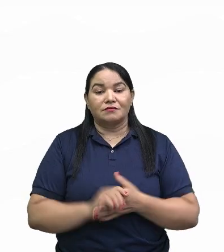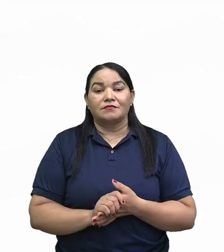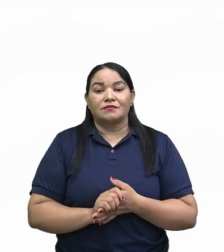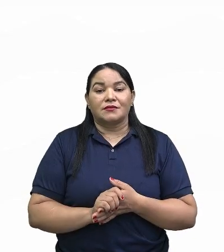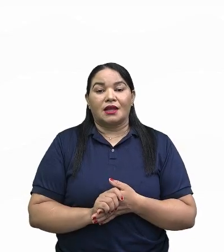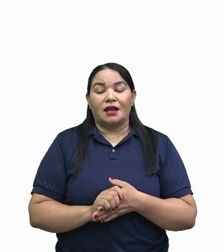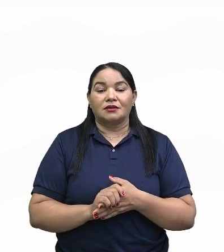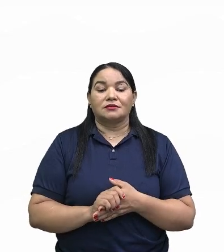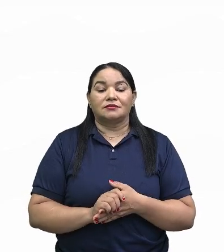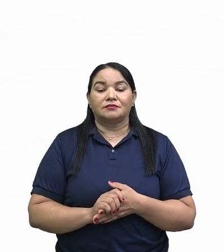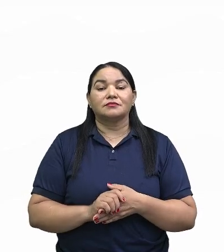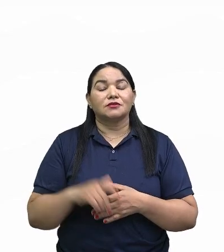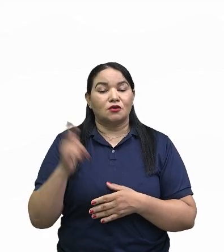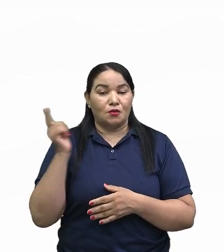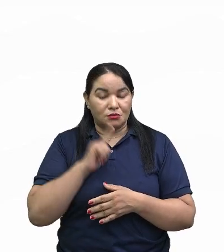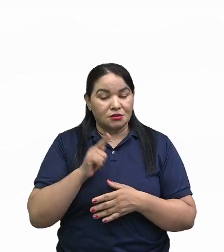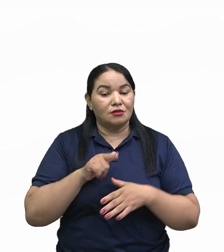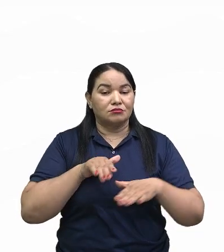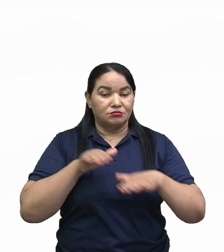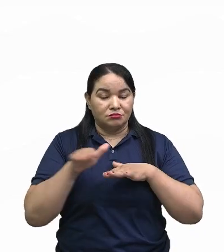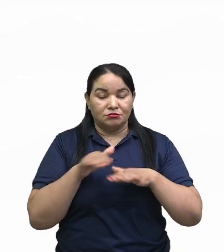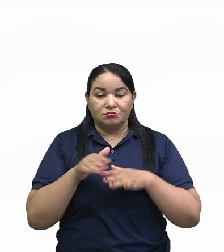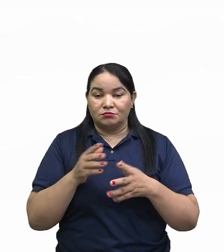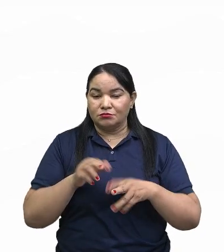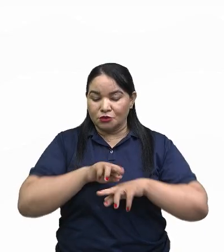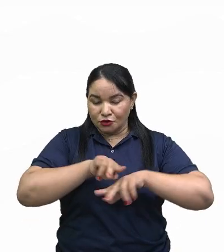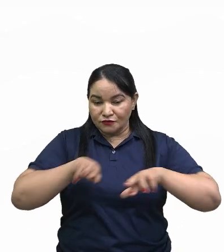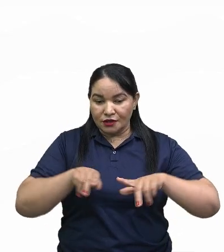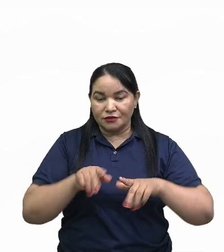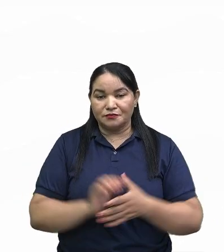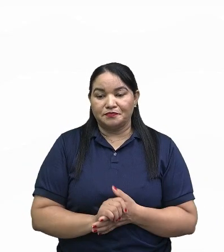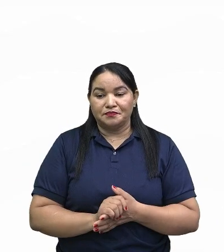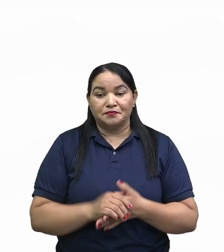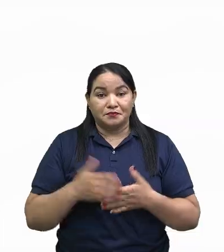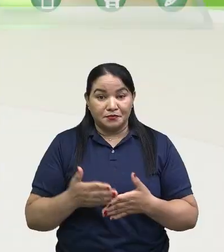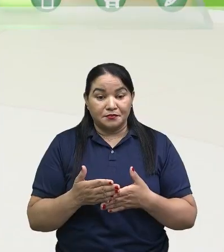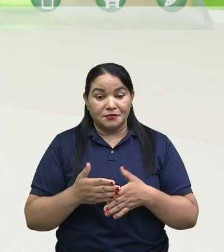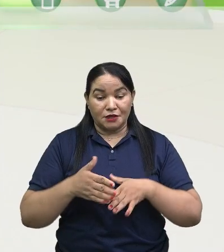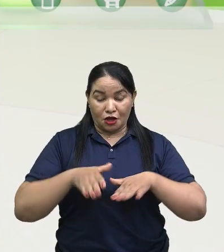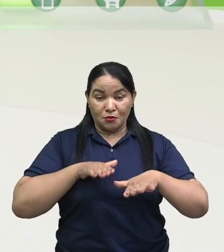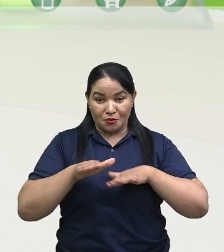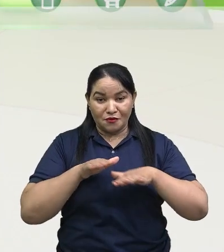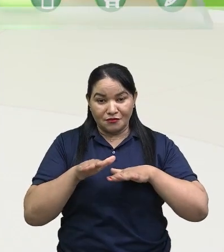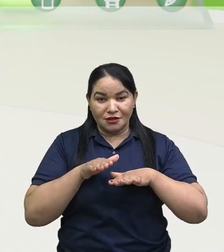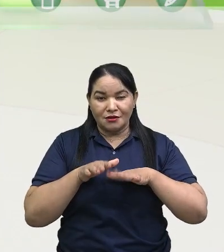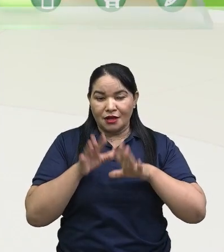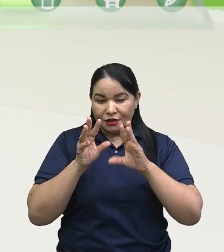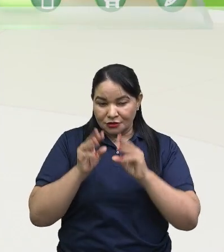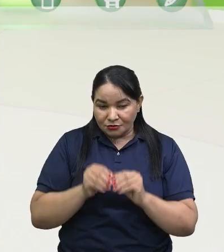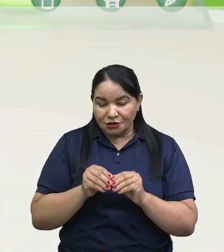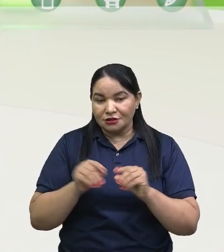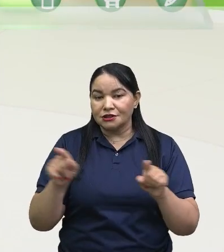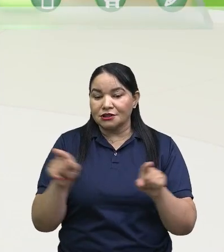gente consegue realizar diversos movimentos. Tá? Então, falando em movimentos, né, e resumindo